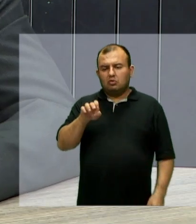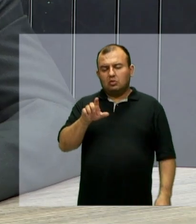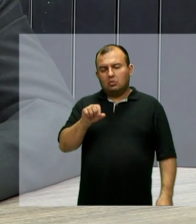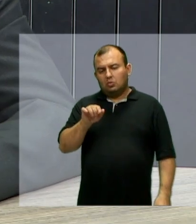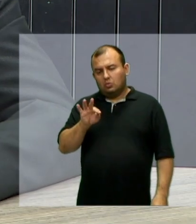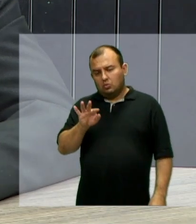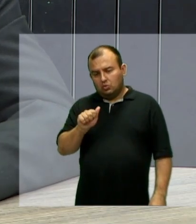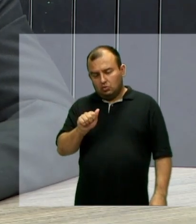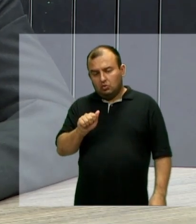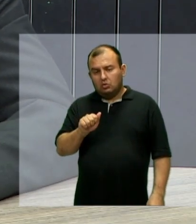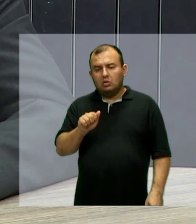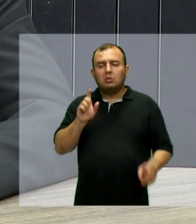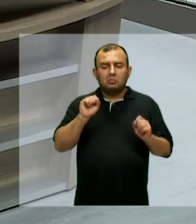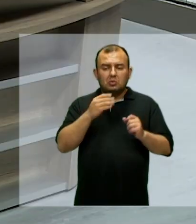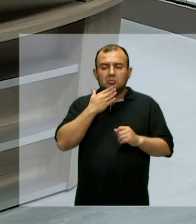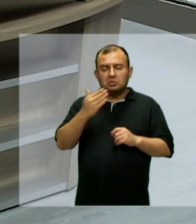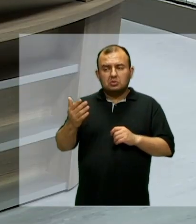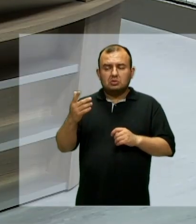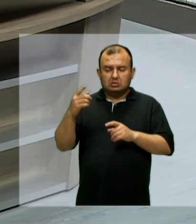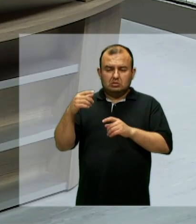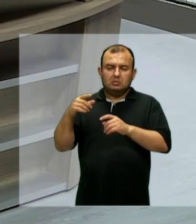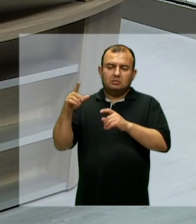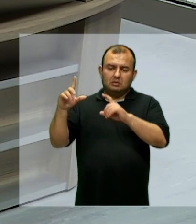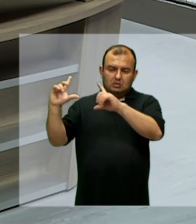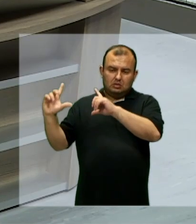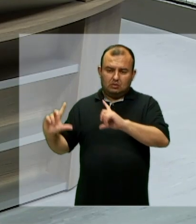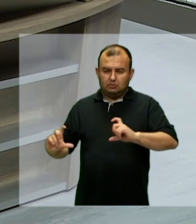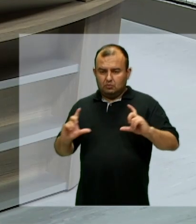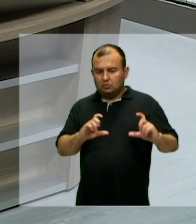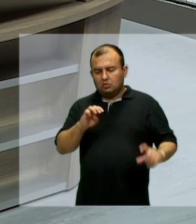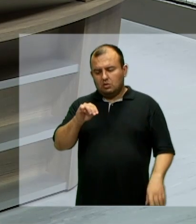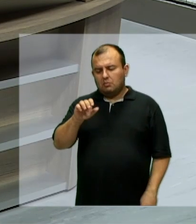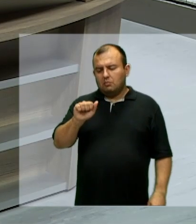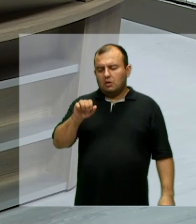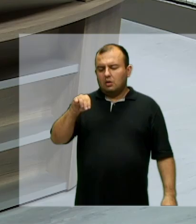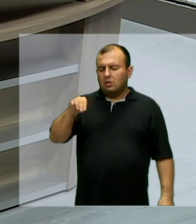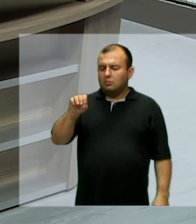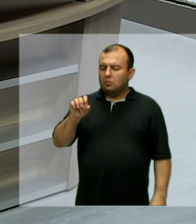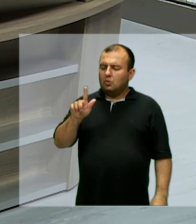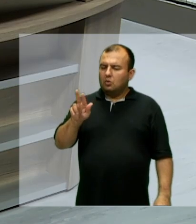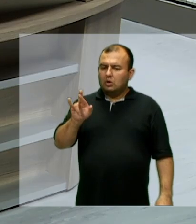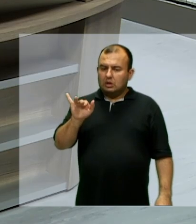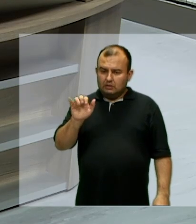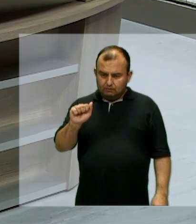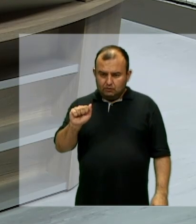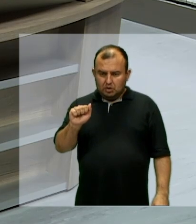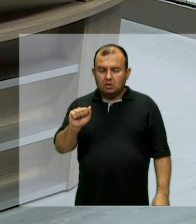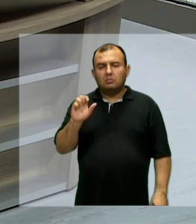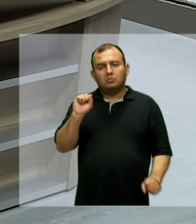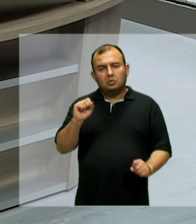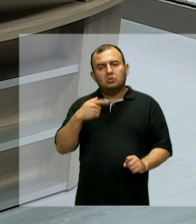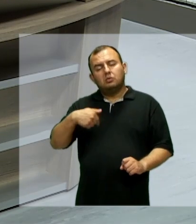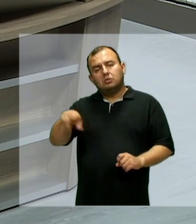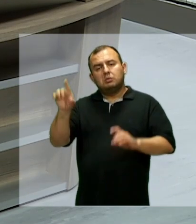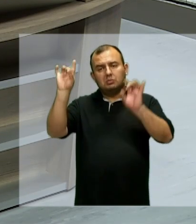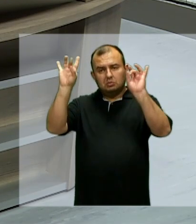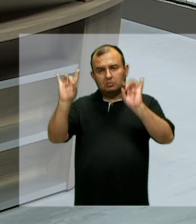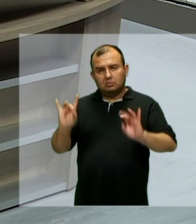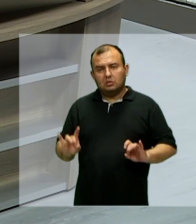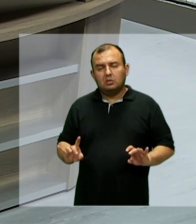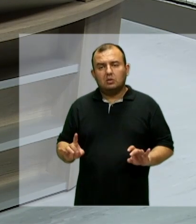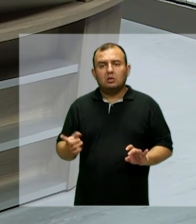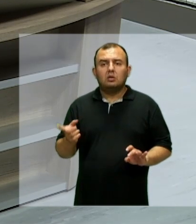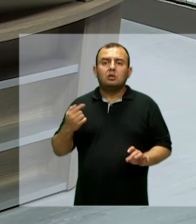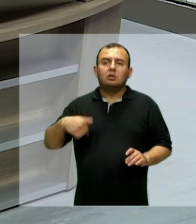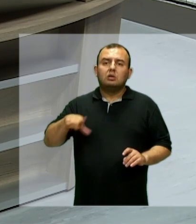solicitar uma mamografia. Se essa mamografia vem alterada, ela é encaminhada para a especialidade. No caso,